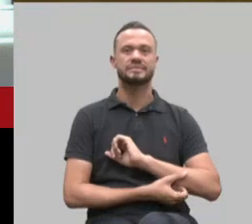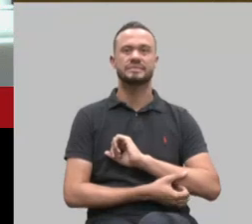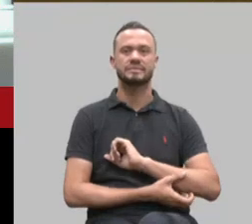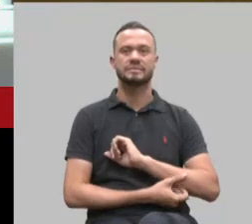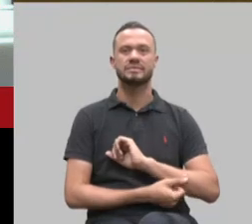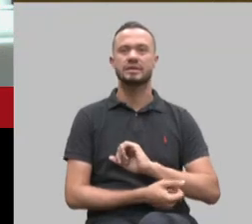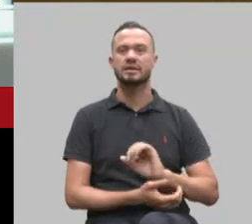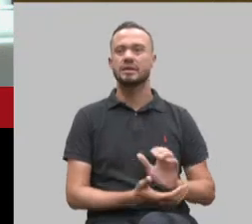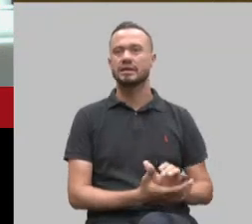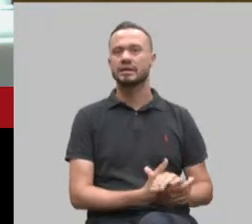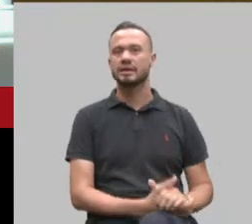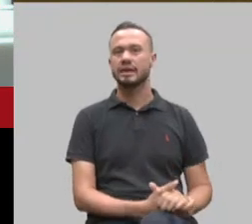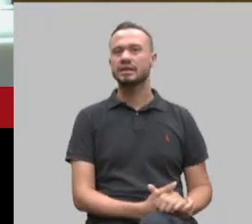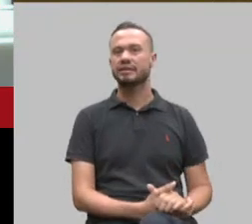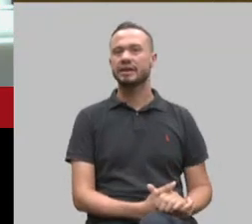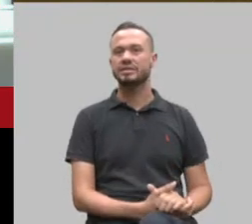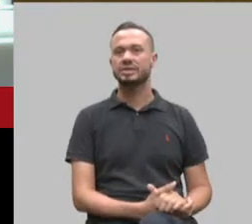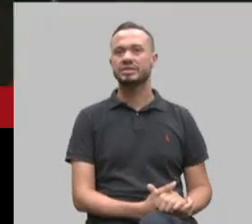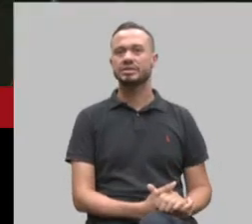foi